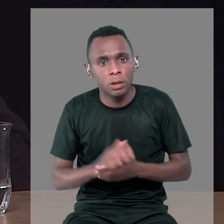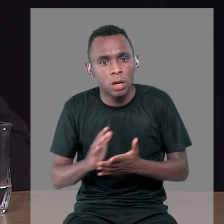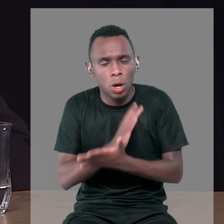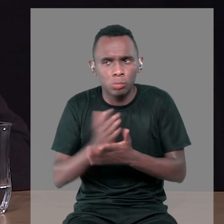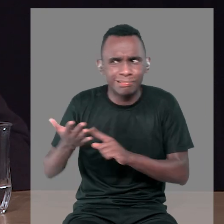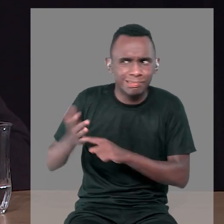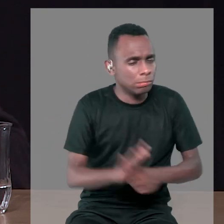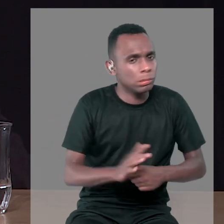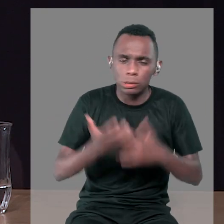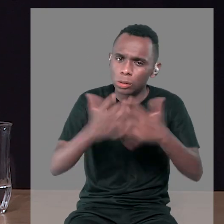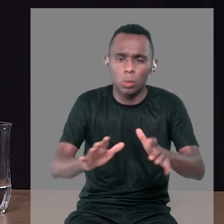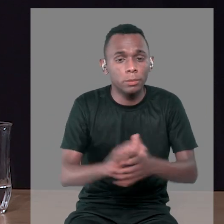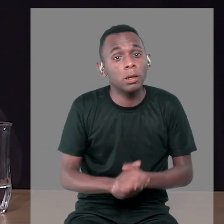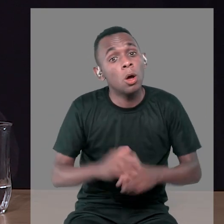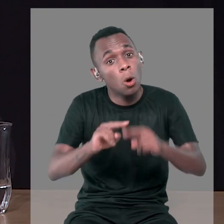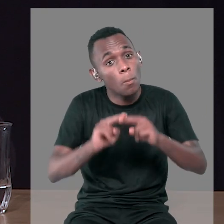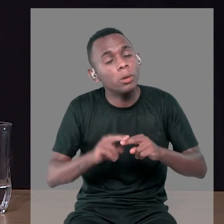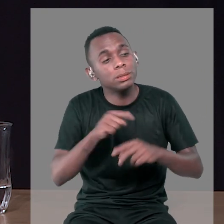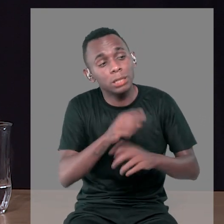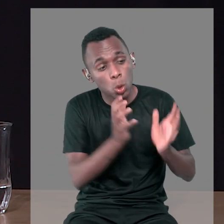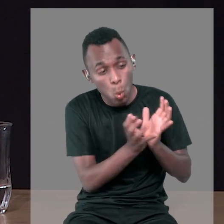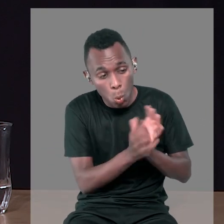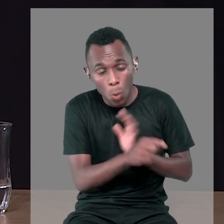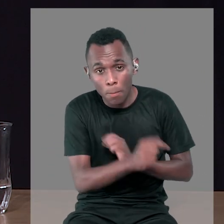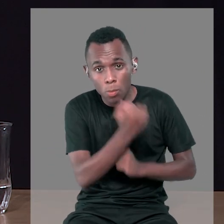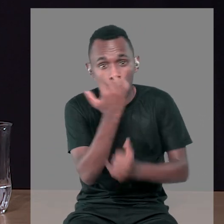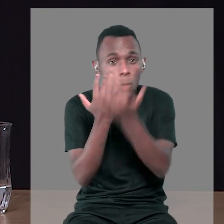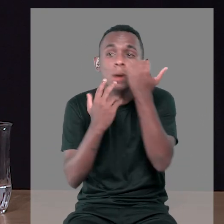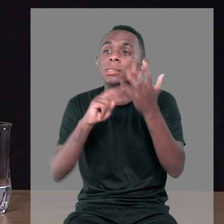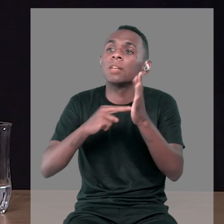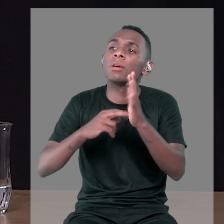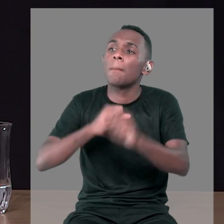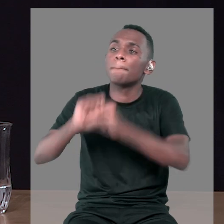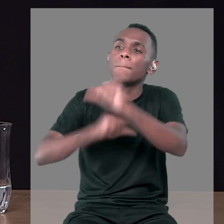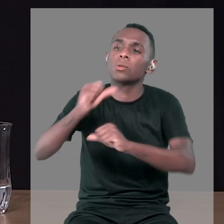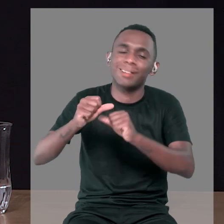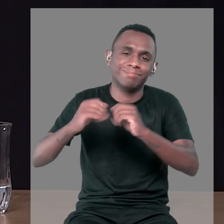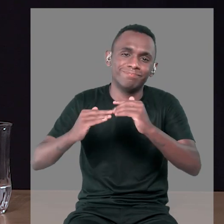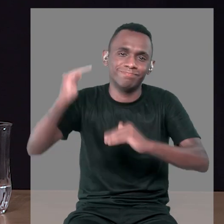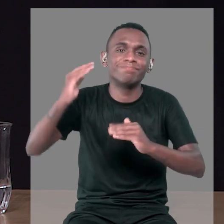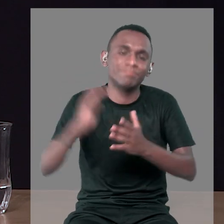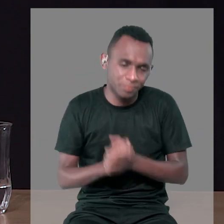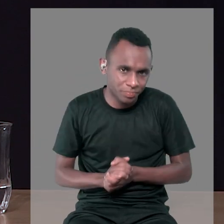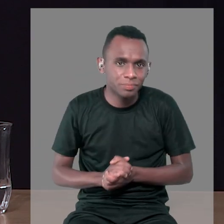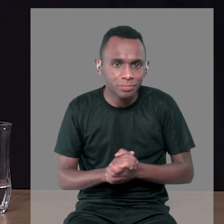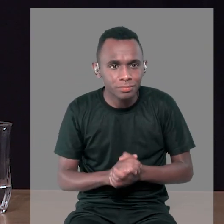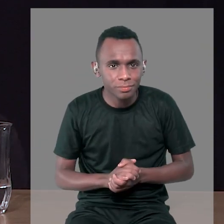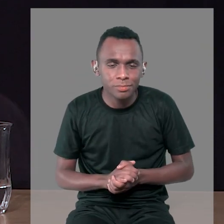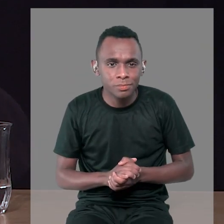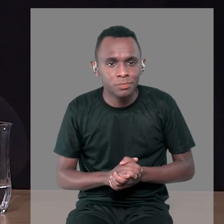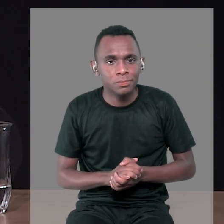oprimidos. E por isso a infantaria é como se ela mudasse essa equação, fazendo com que,